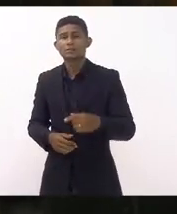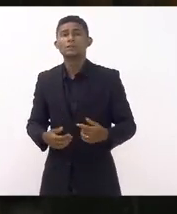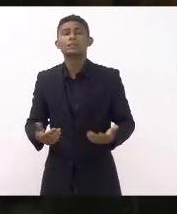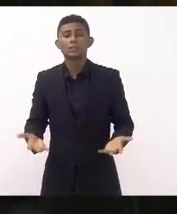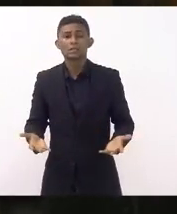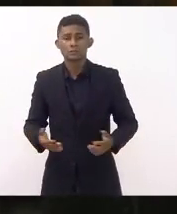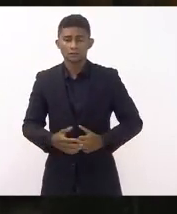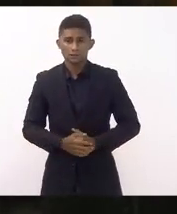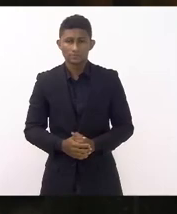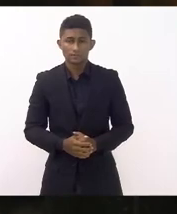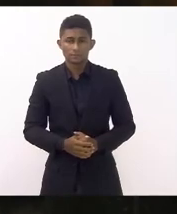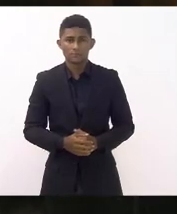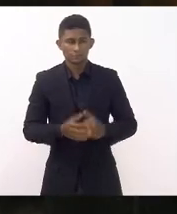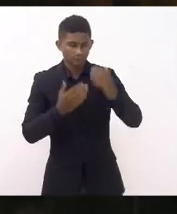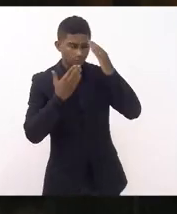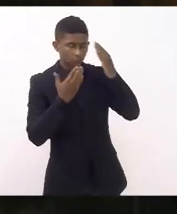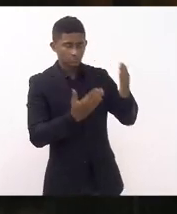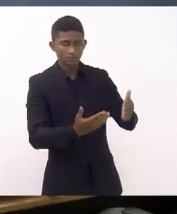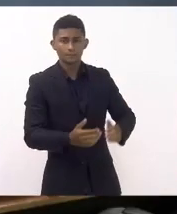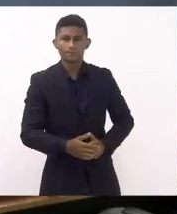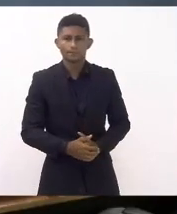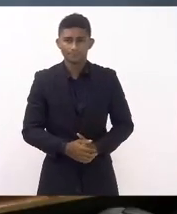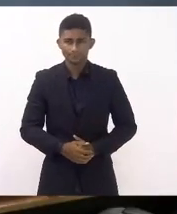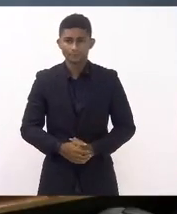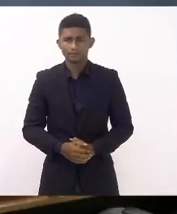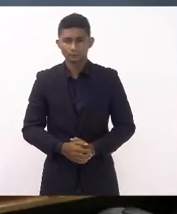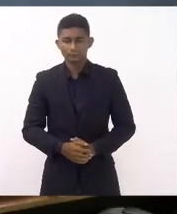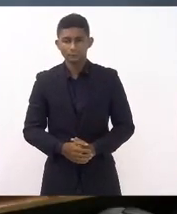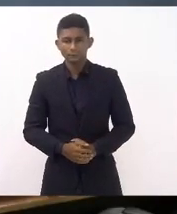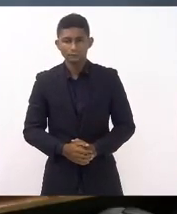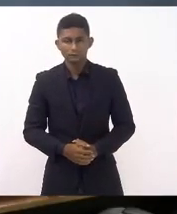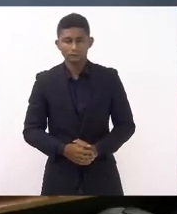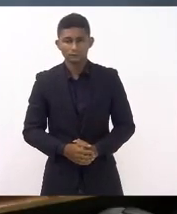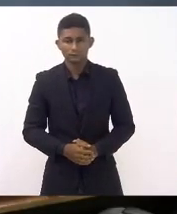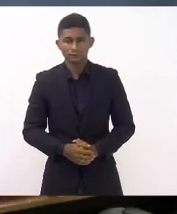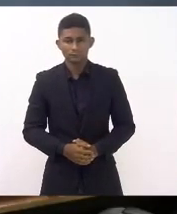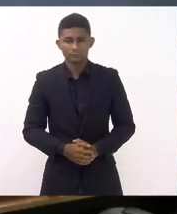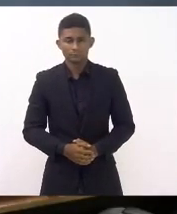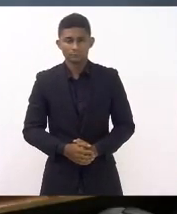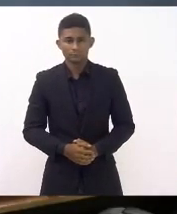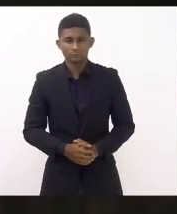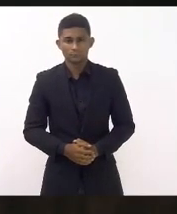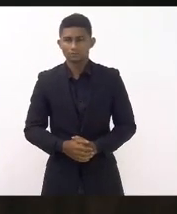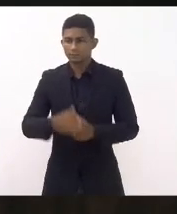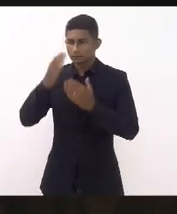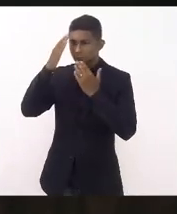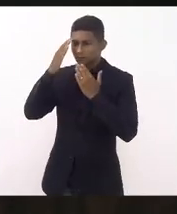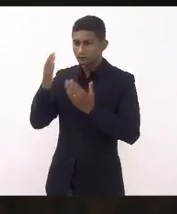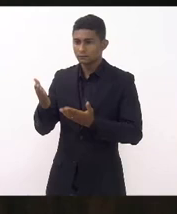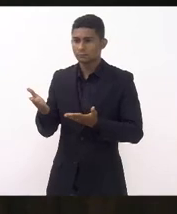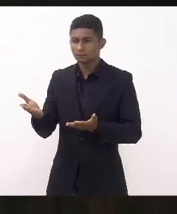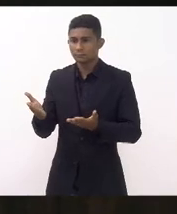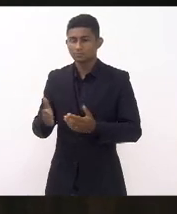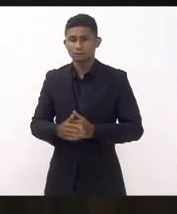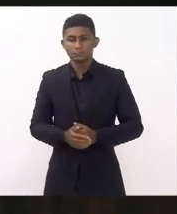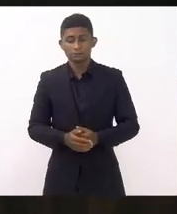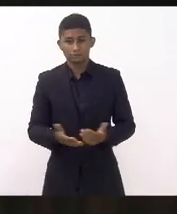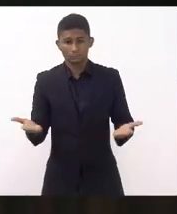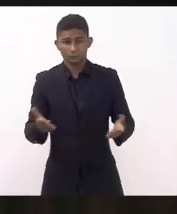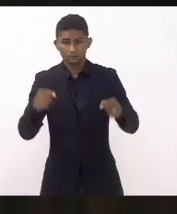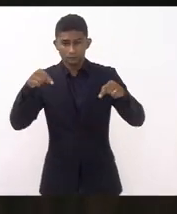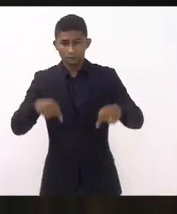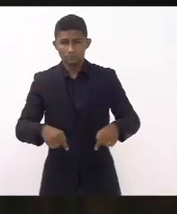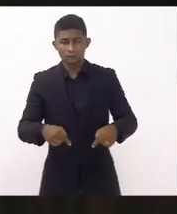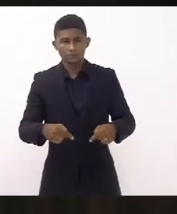o seu. Obrigado, presidente. Obrigada, deputada Alana. Nada mais